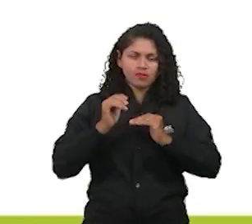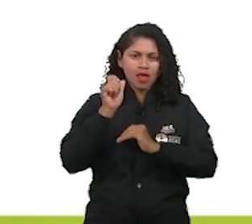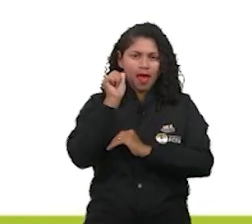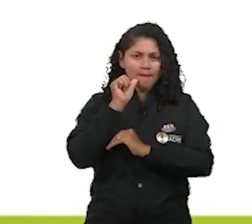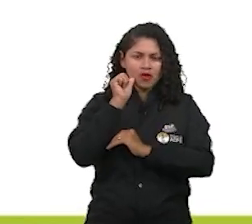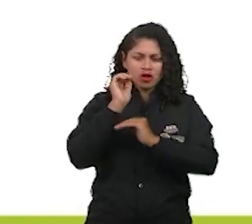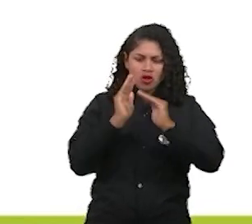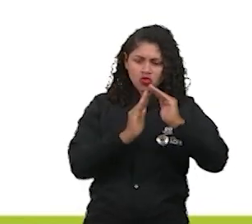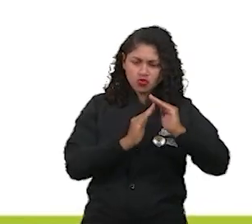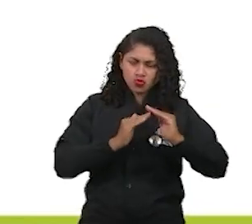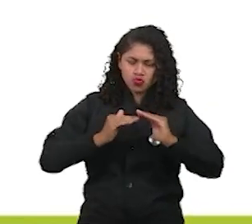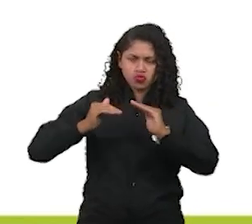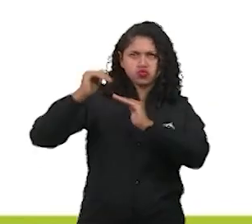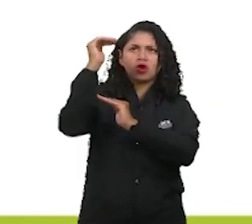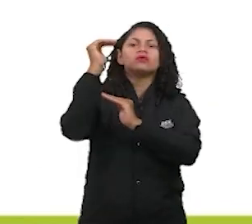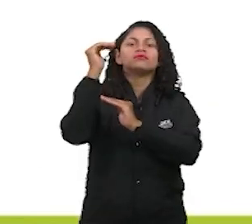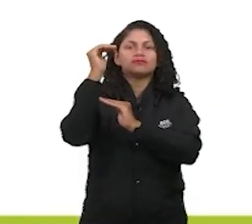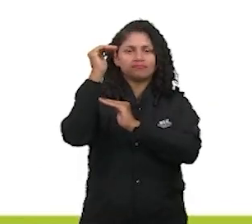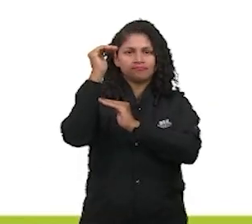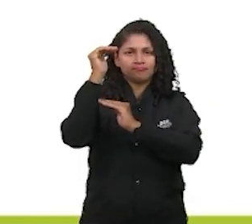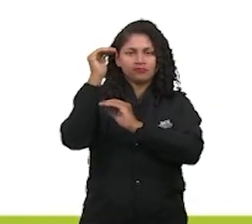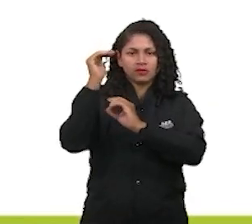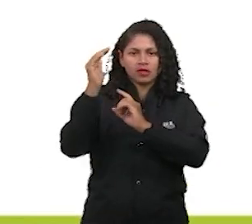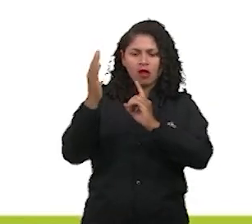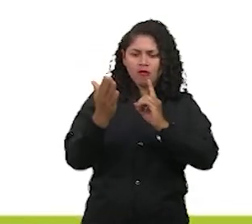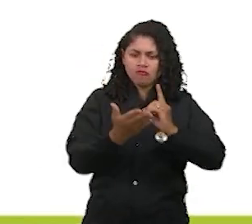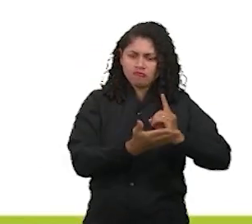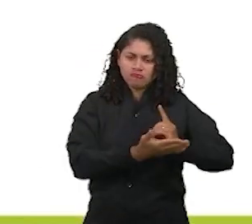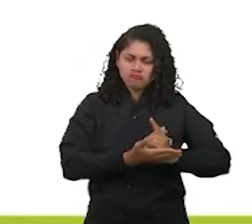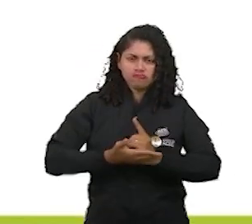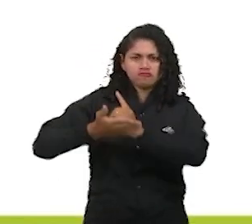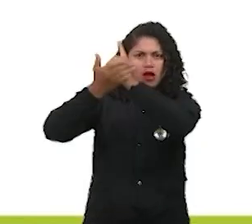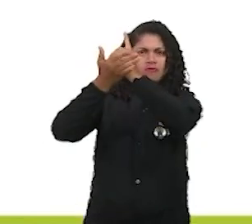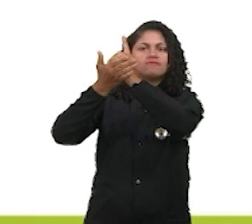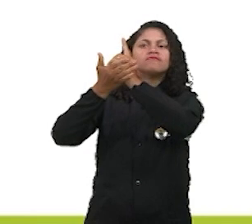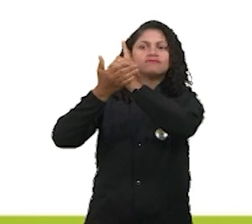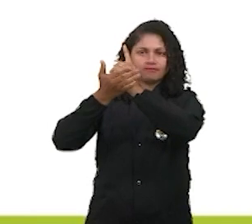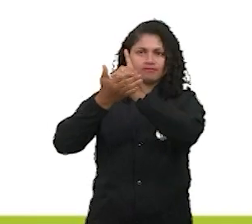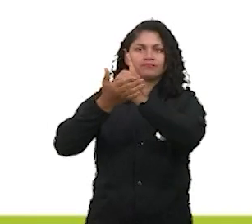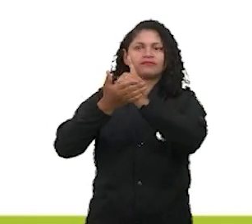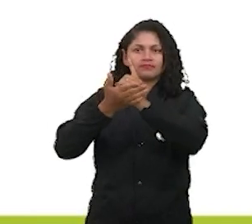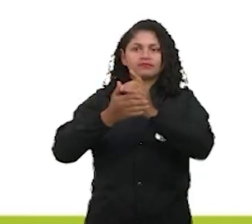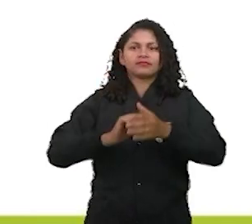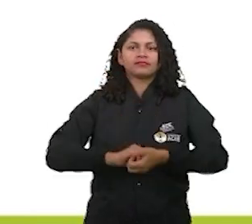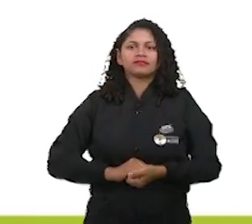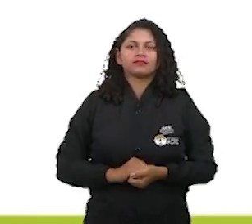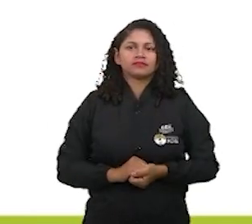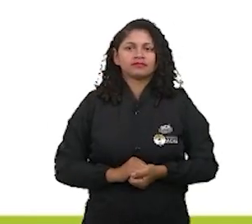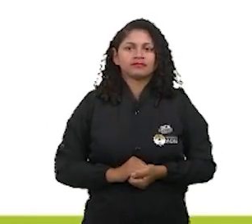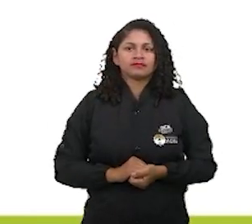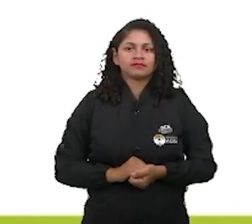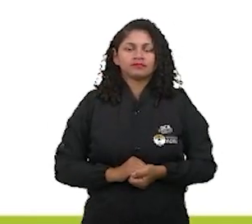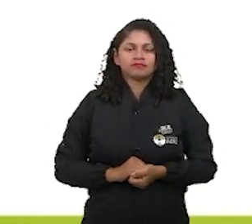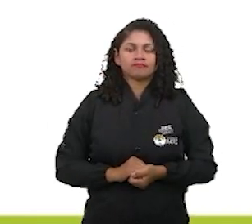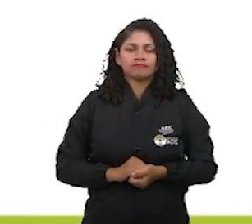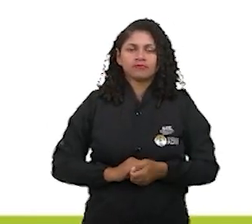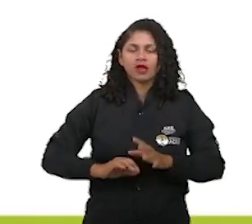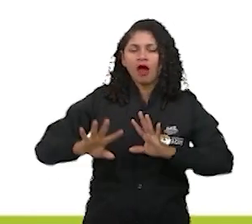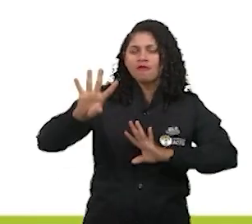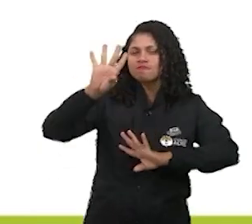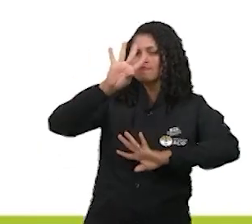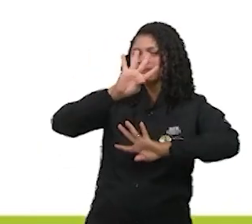que nos poemas dele, a maioria dos poemas dele, ele trabalha exaltando a mulher. Mistérios da